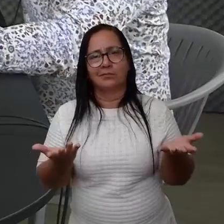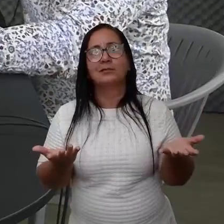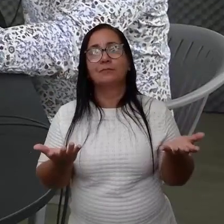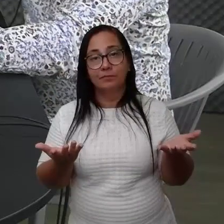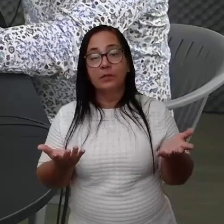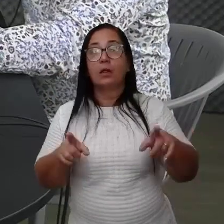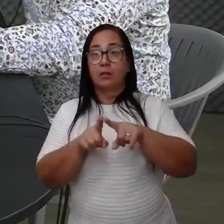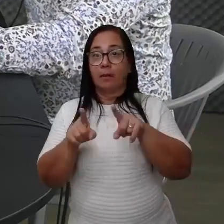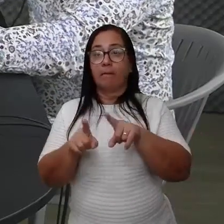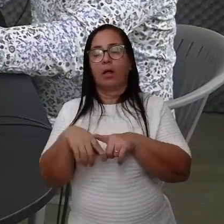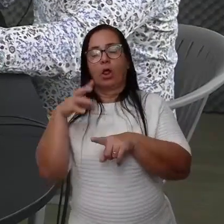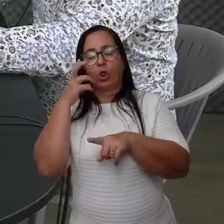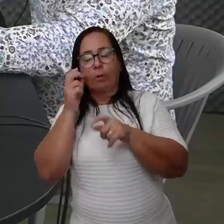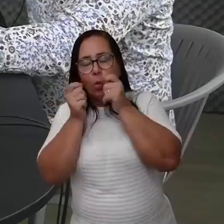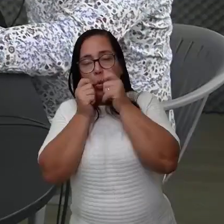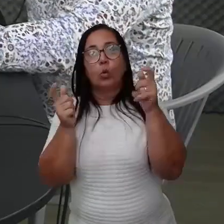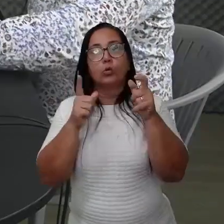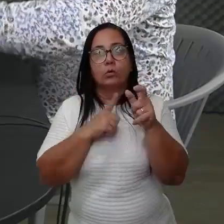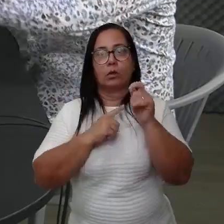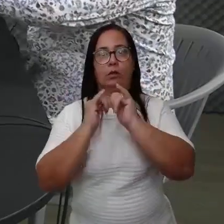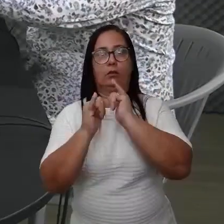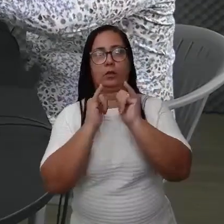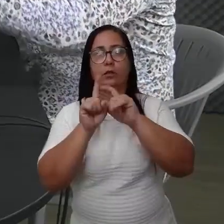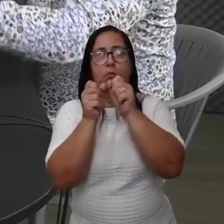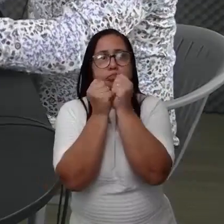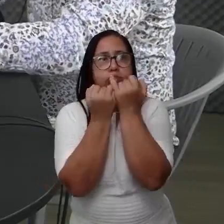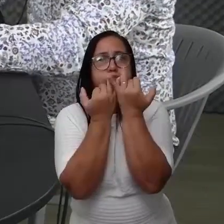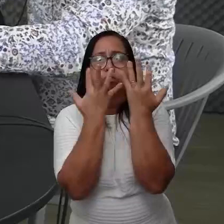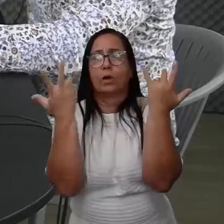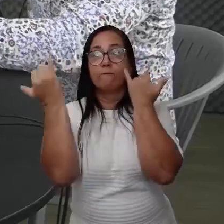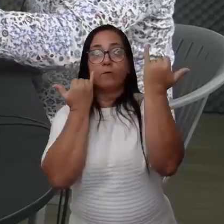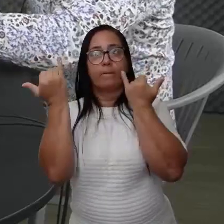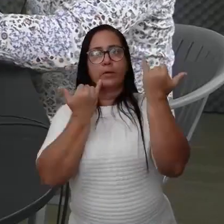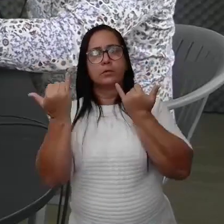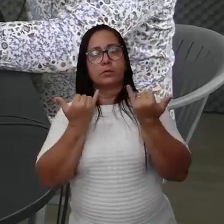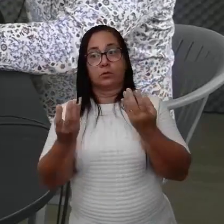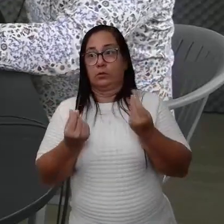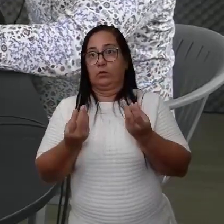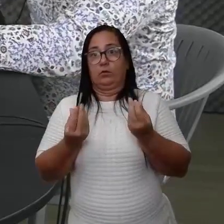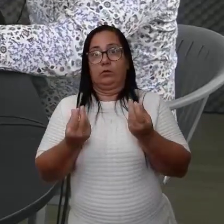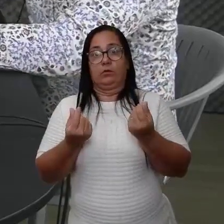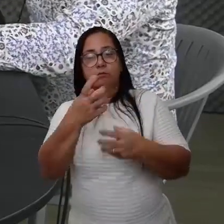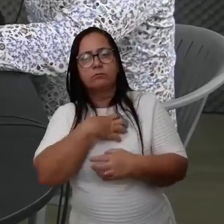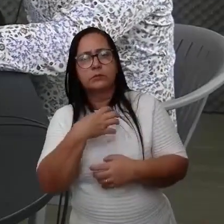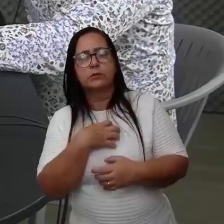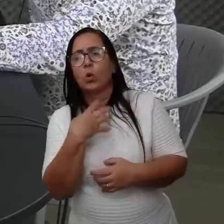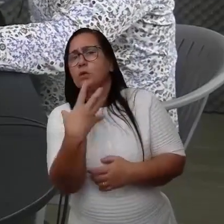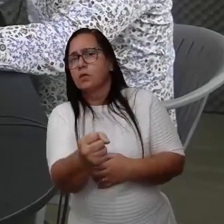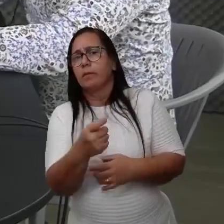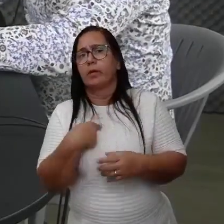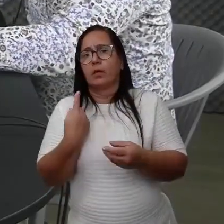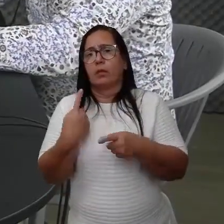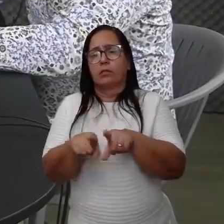acordou tinha internet. A gente dormiu, quando a gente acordou já estava aquele monte de informações. Como foi para vocês esse passeio